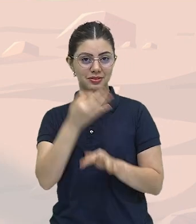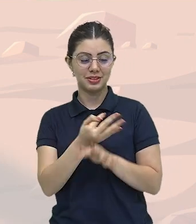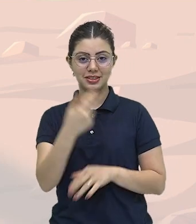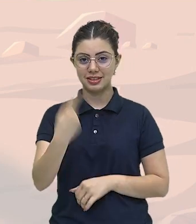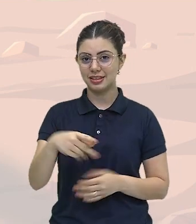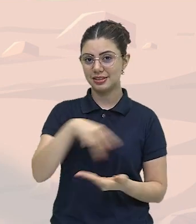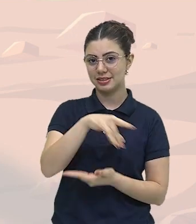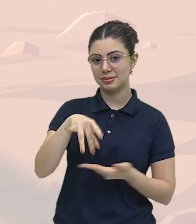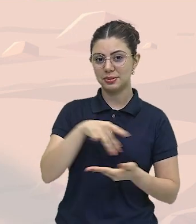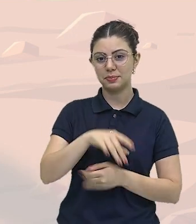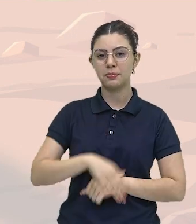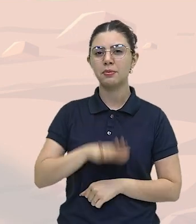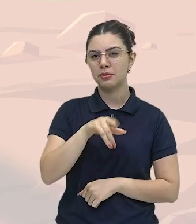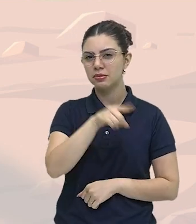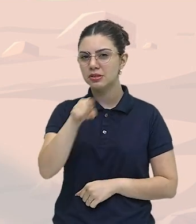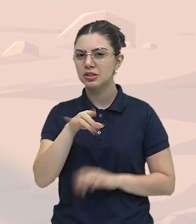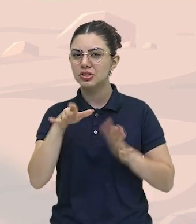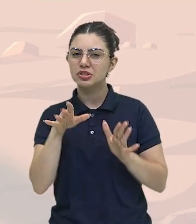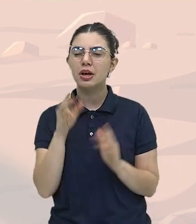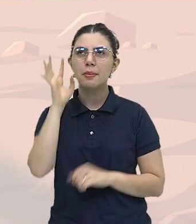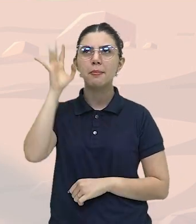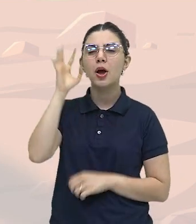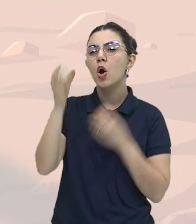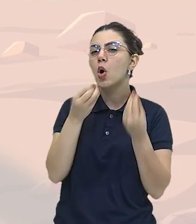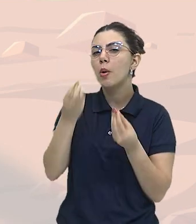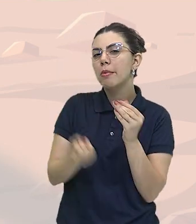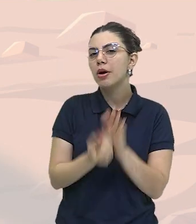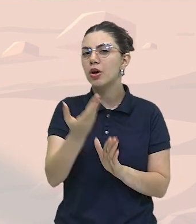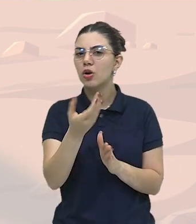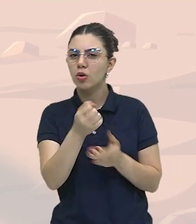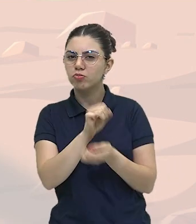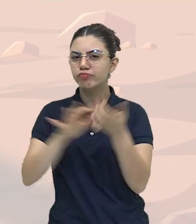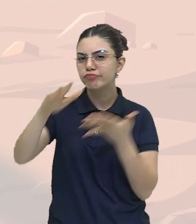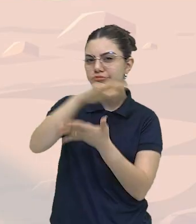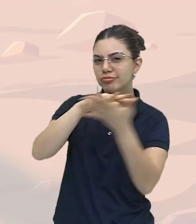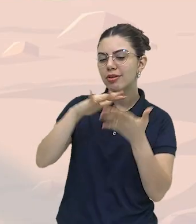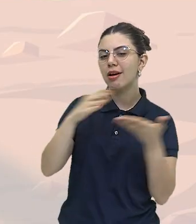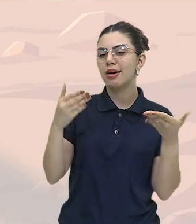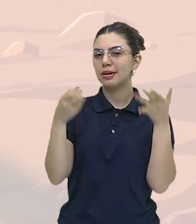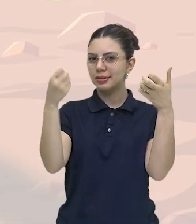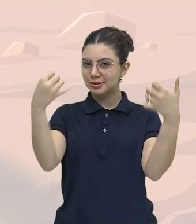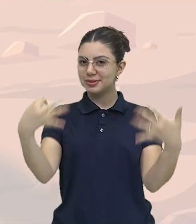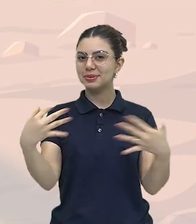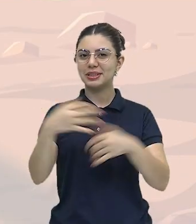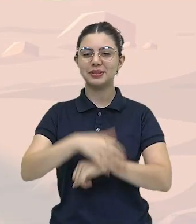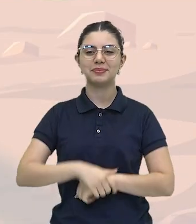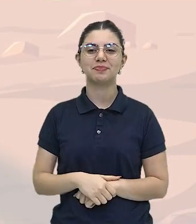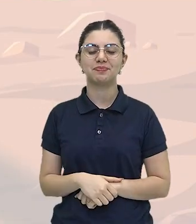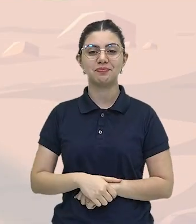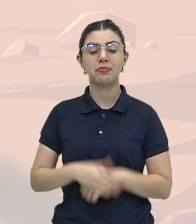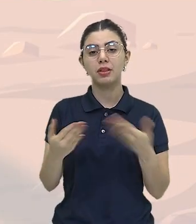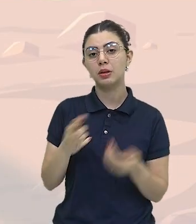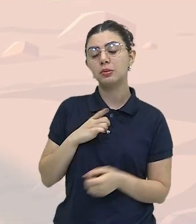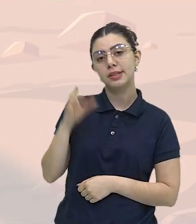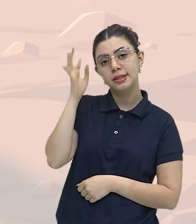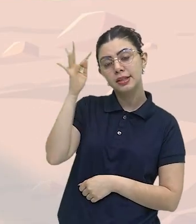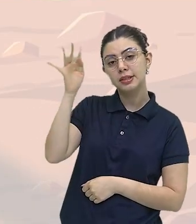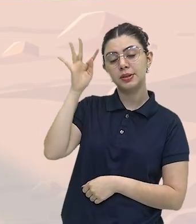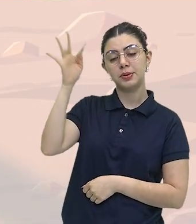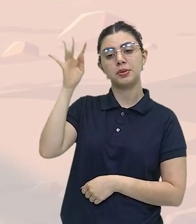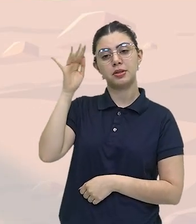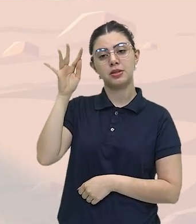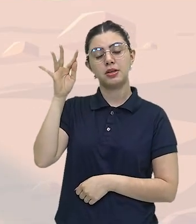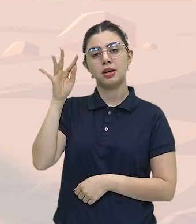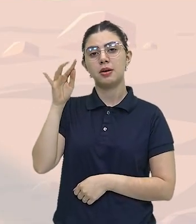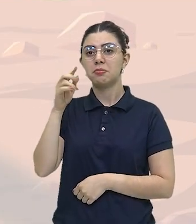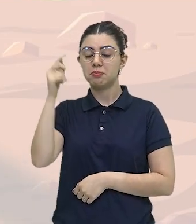Mídias. E você já se perguntou como surgiu o universo? Bom, eu vou contar essa história para vocês. A teoria mais aceita é o